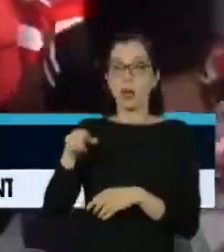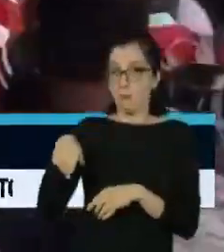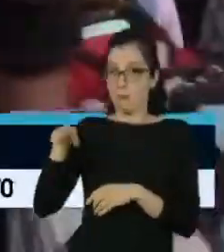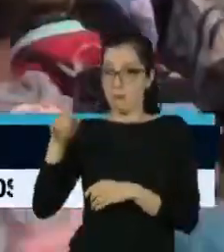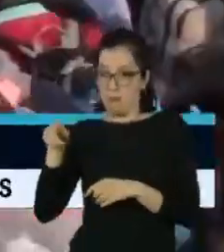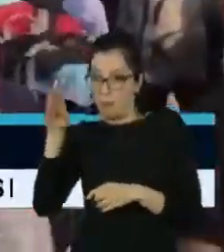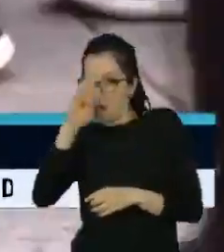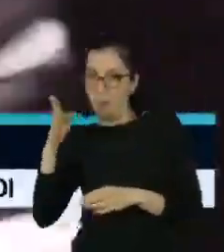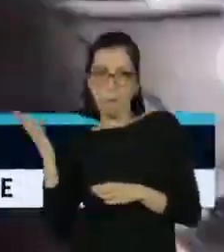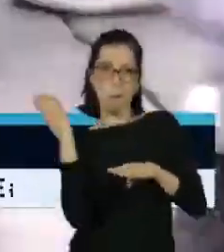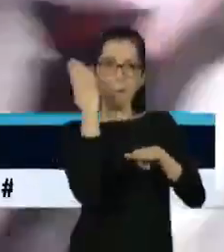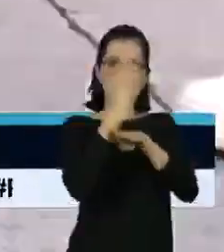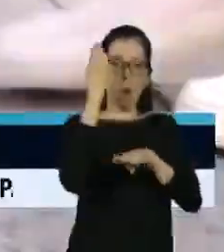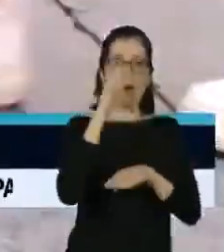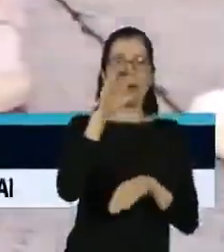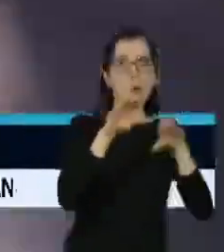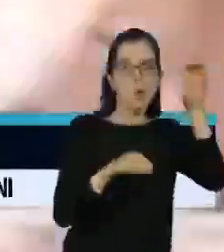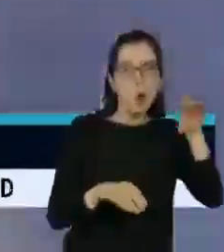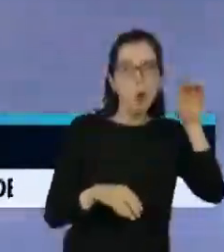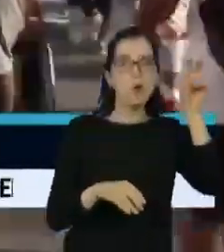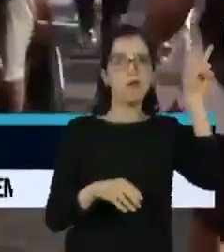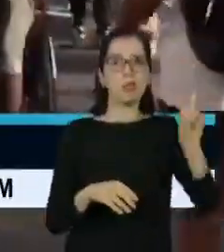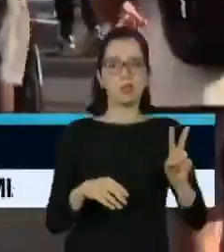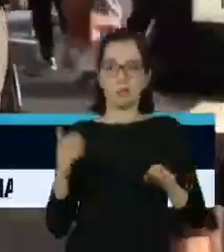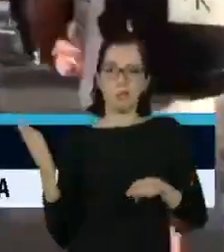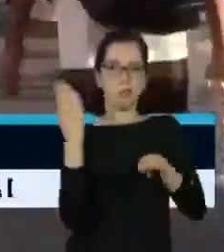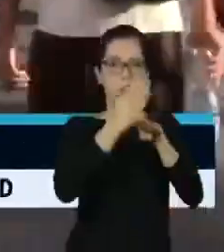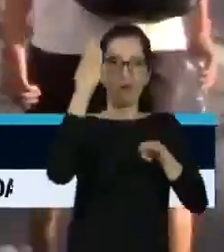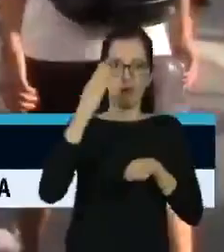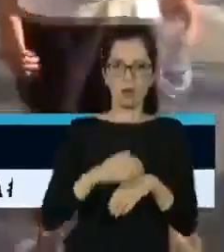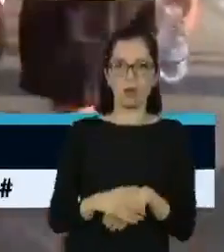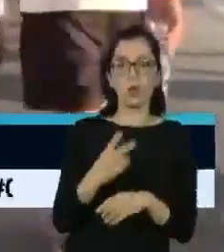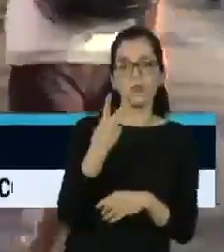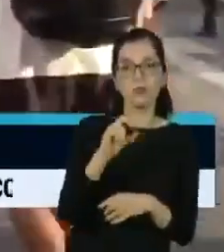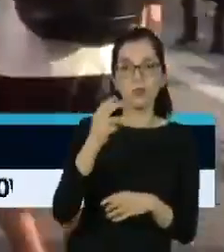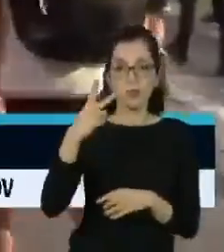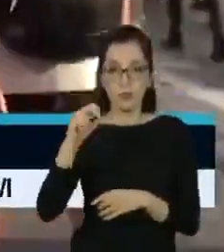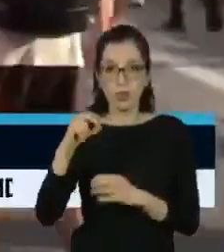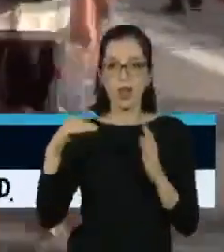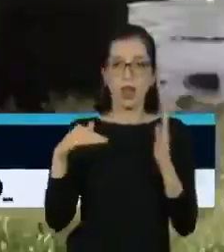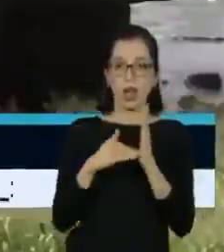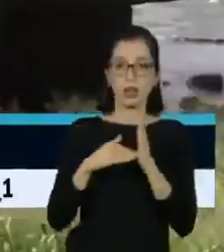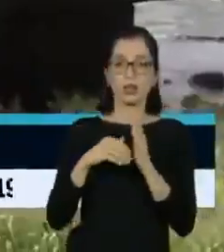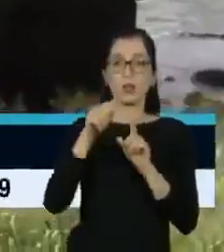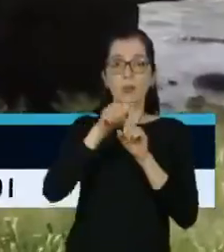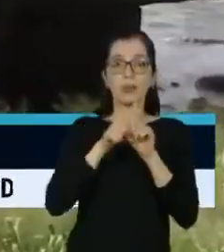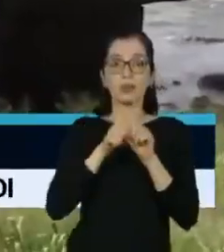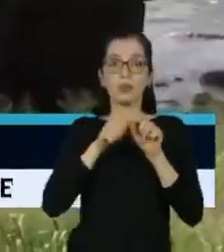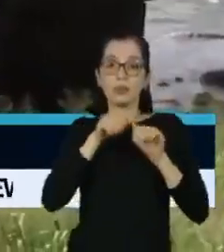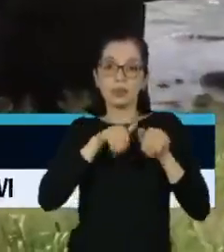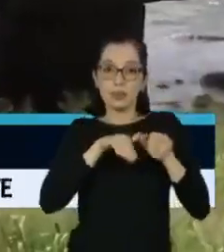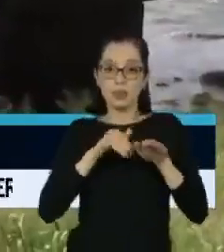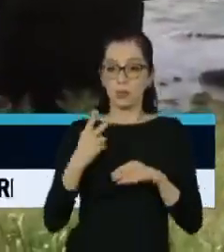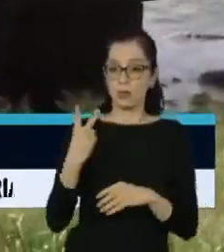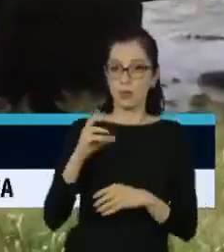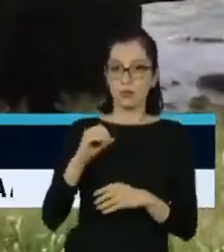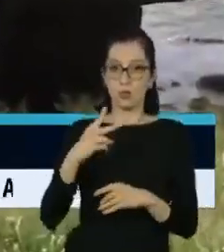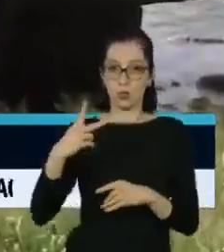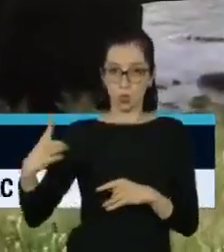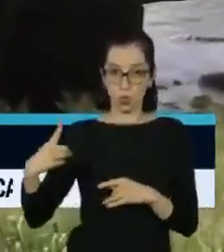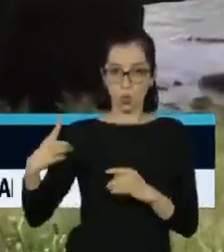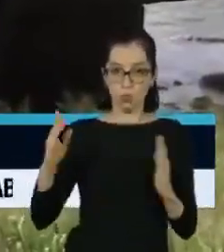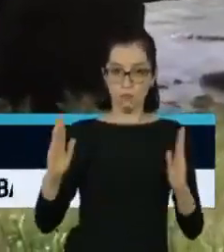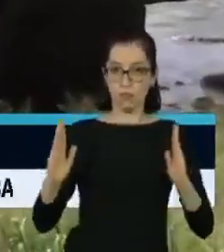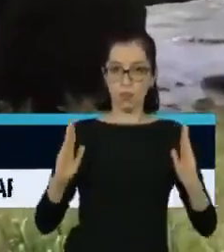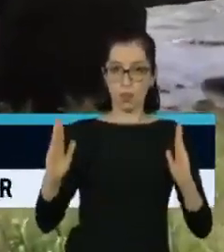De outubro de 2020 a setembro de 2021, mais de 56 mil migrantes brasileiros em situação ilegal